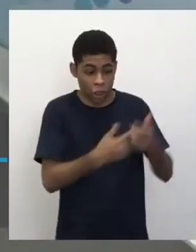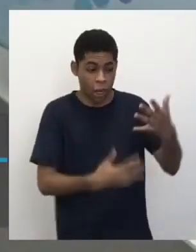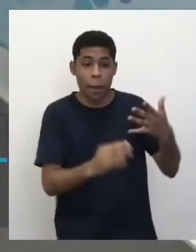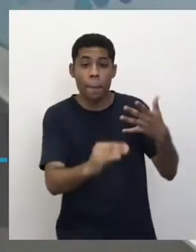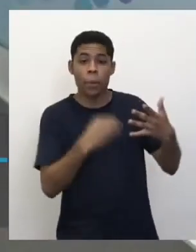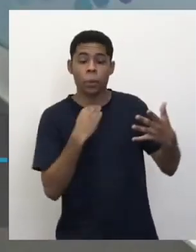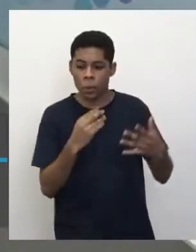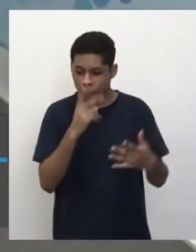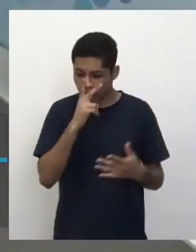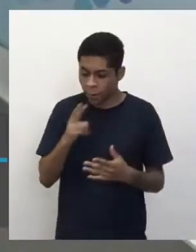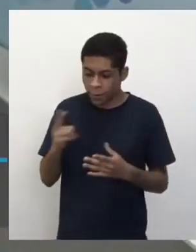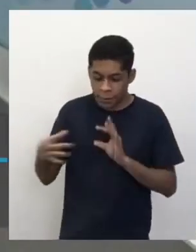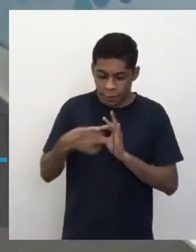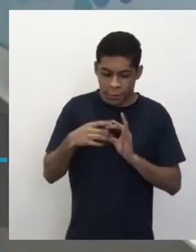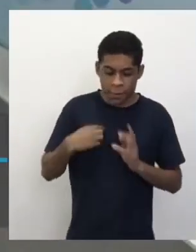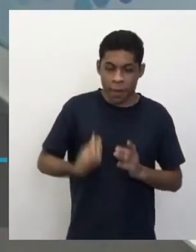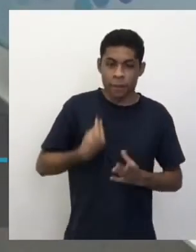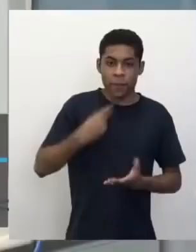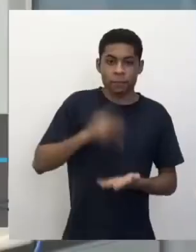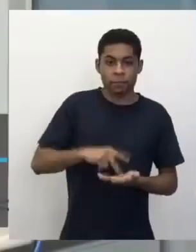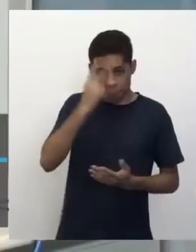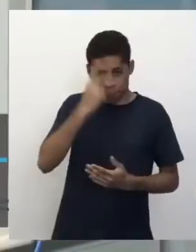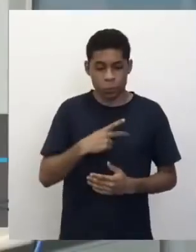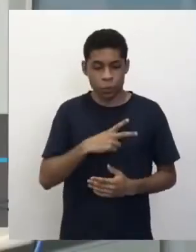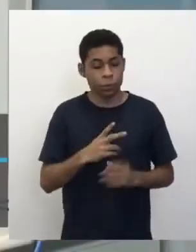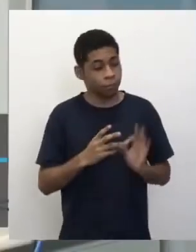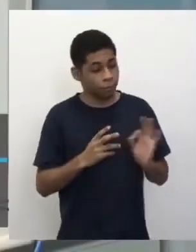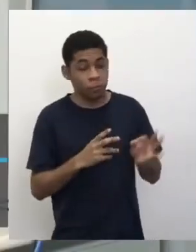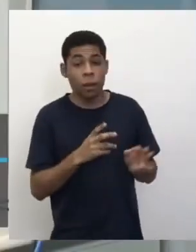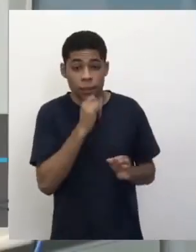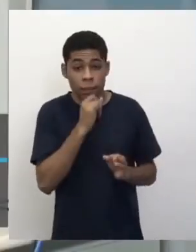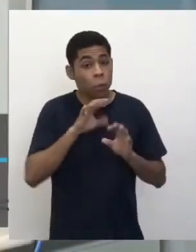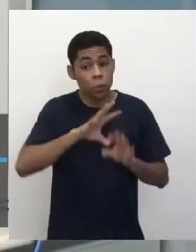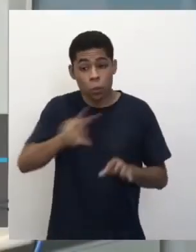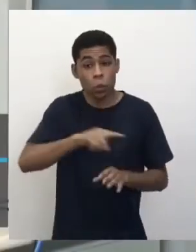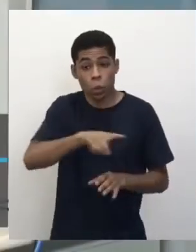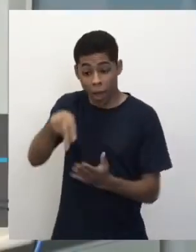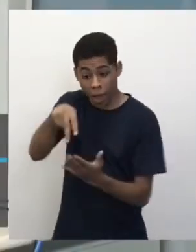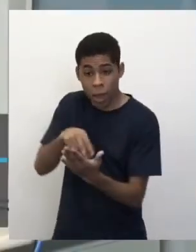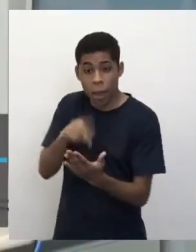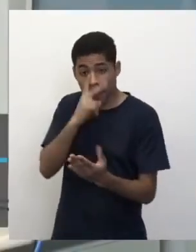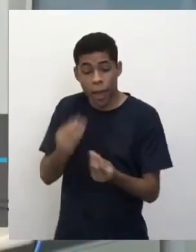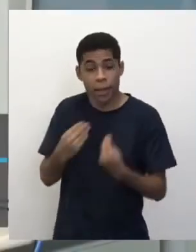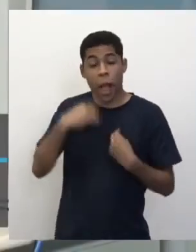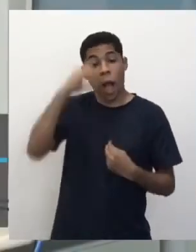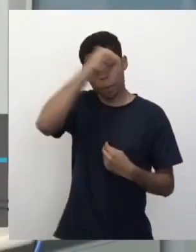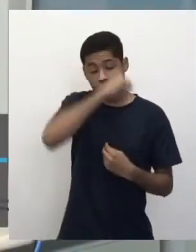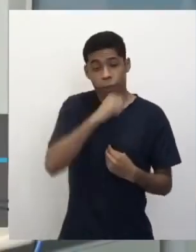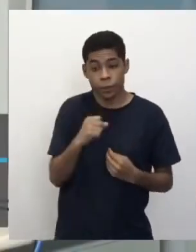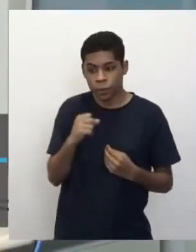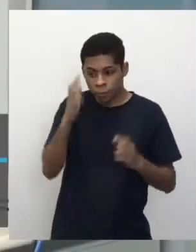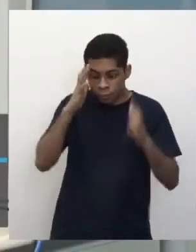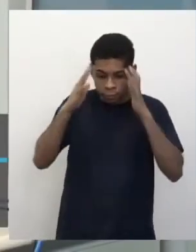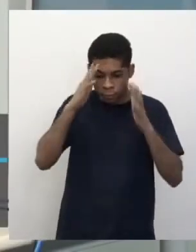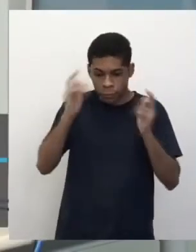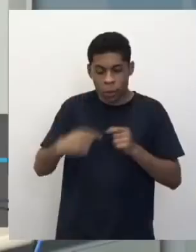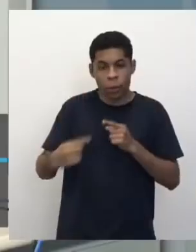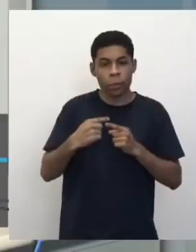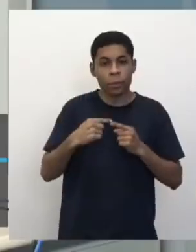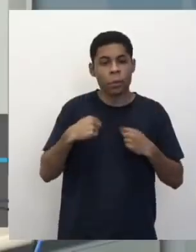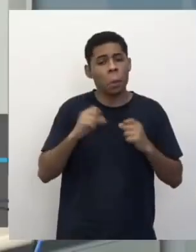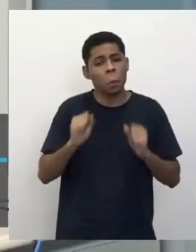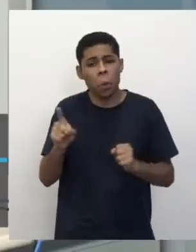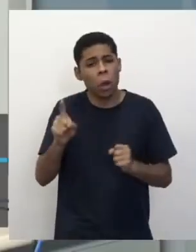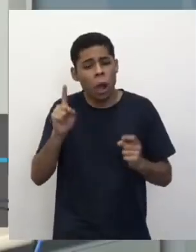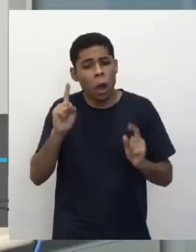você falou disso já algumas vezes aqui, né? Que tudo que a gente lê, de certa forma, a gente reflete e aprende alguma coisa com isso. Por mais que não seja o